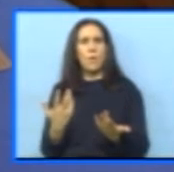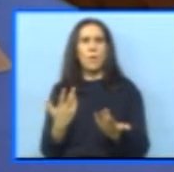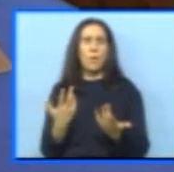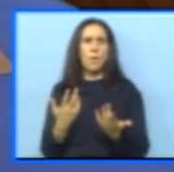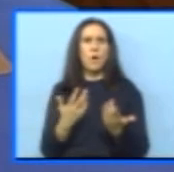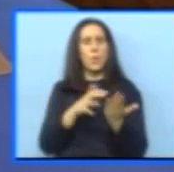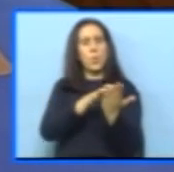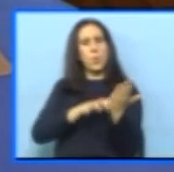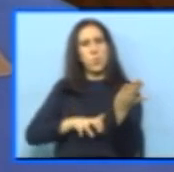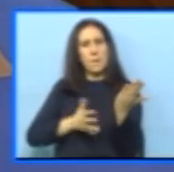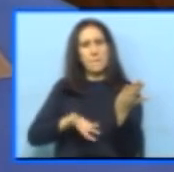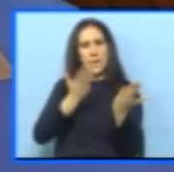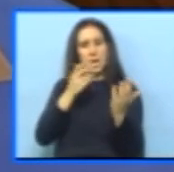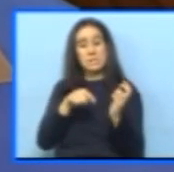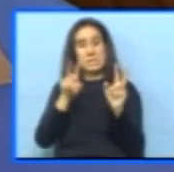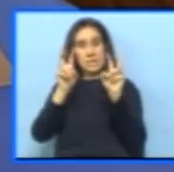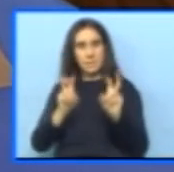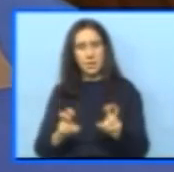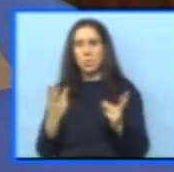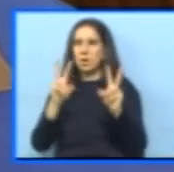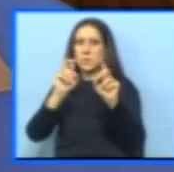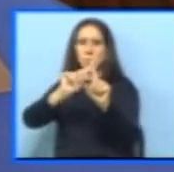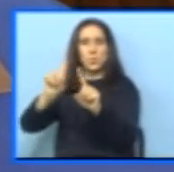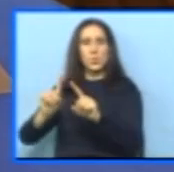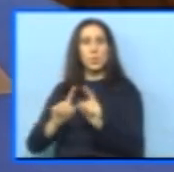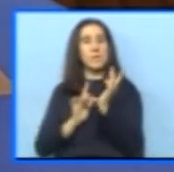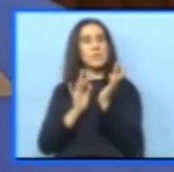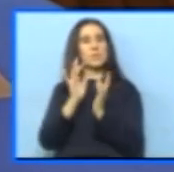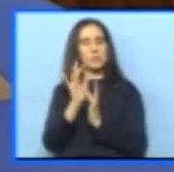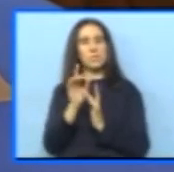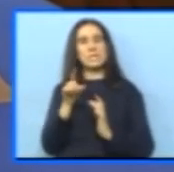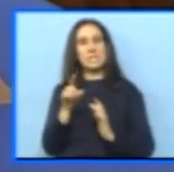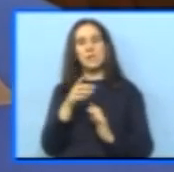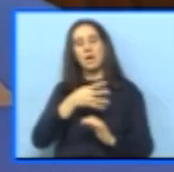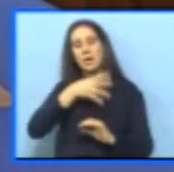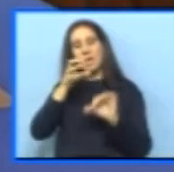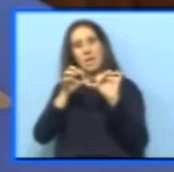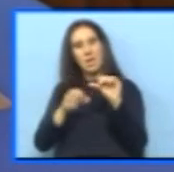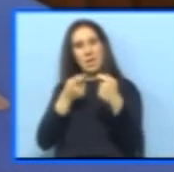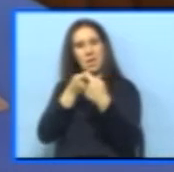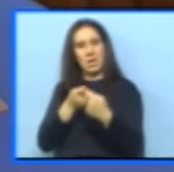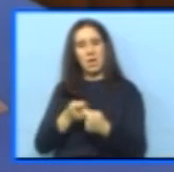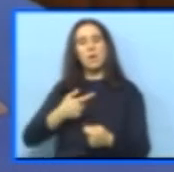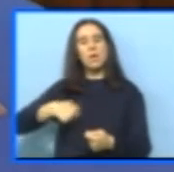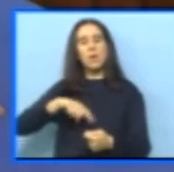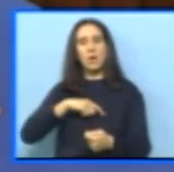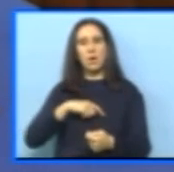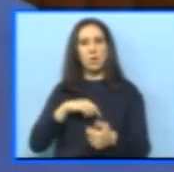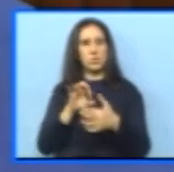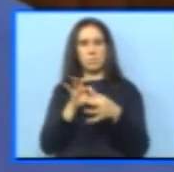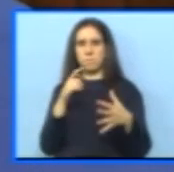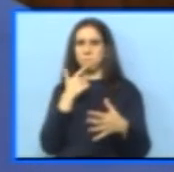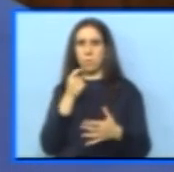mais alongada, quer seja estes capítulos ou outros, em Jesus este enquadramento é exatamente. Nós não podemos dissociar o